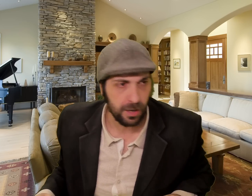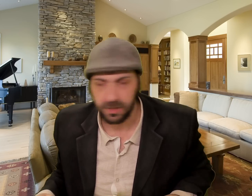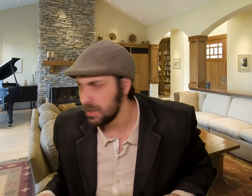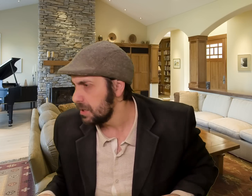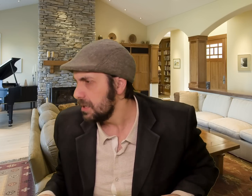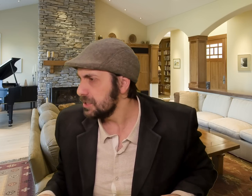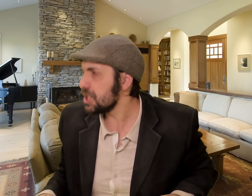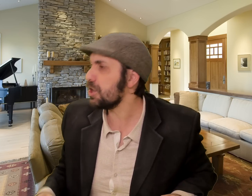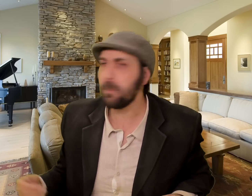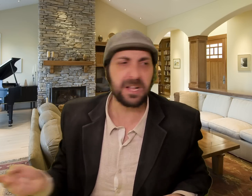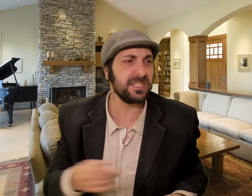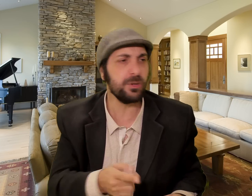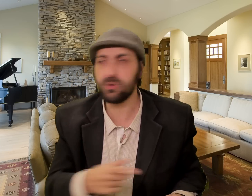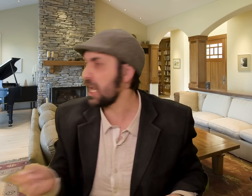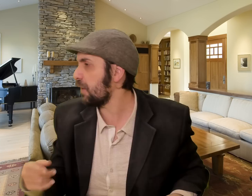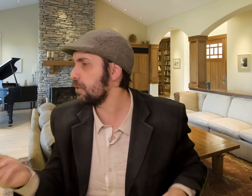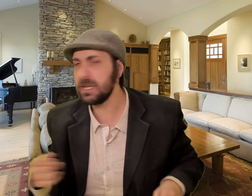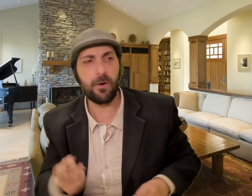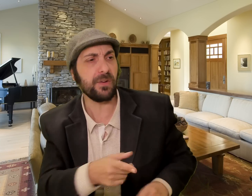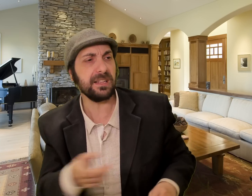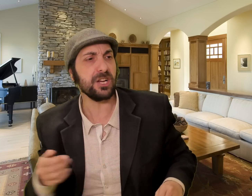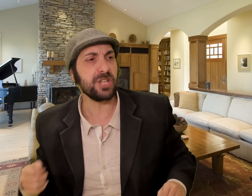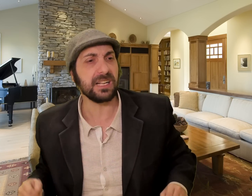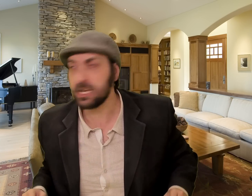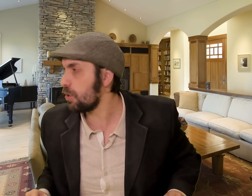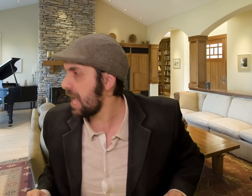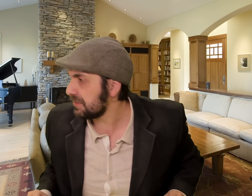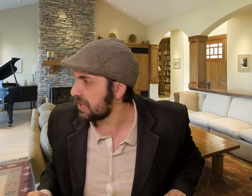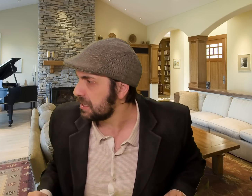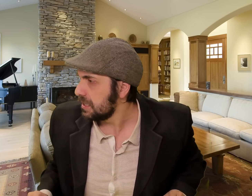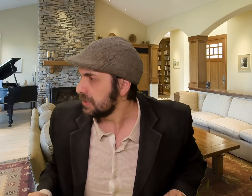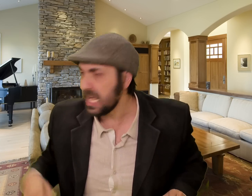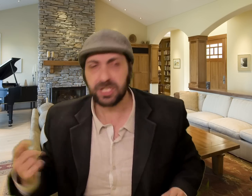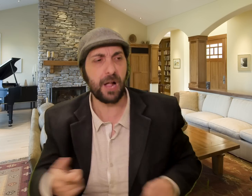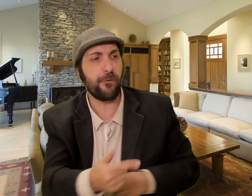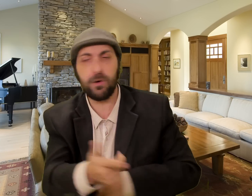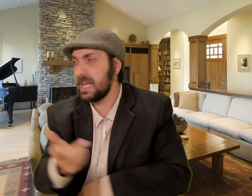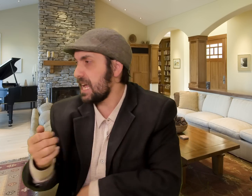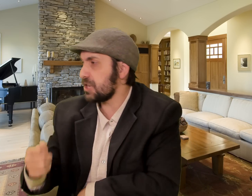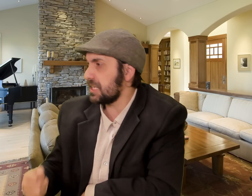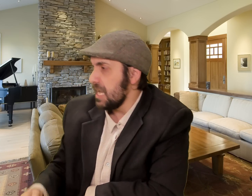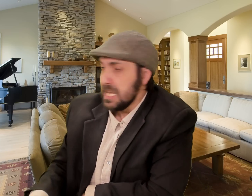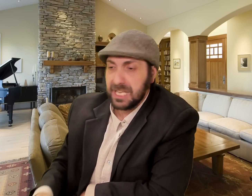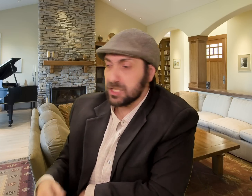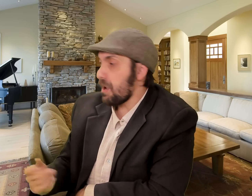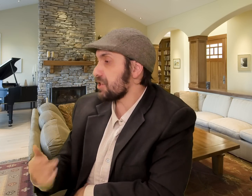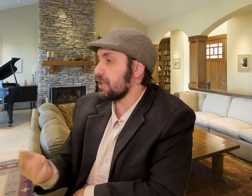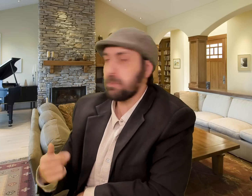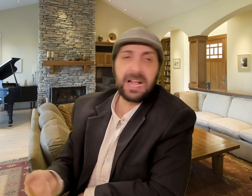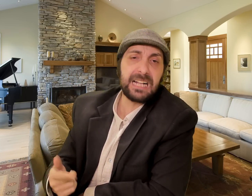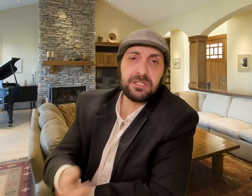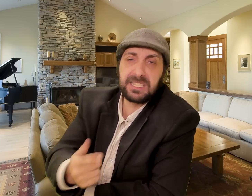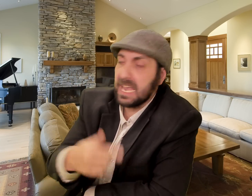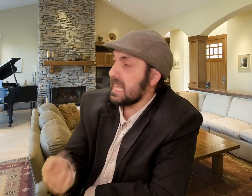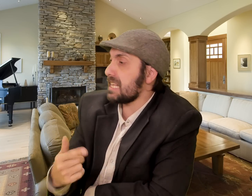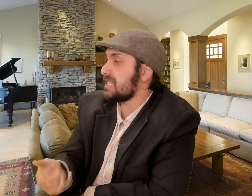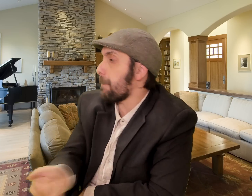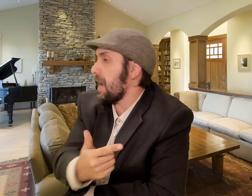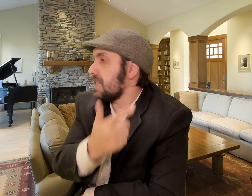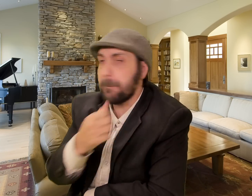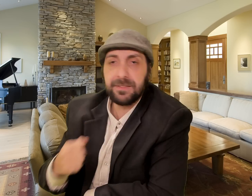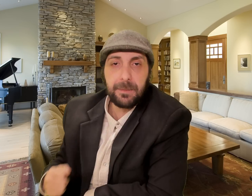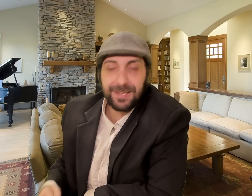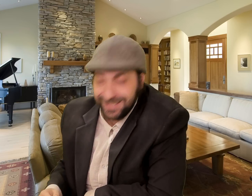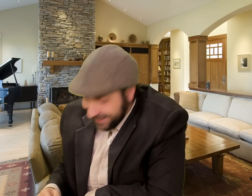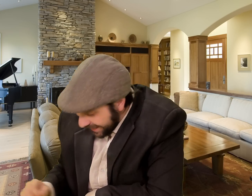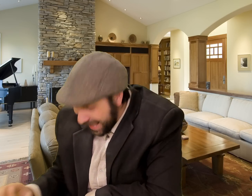depois eu falei assim ó vocês estão pensando o que que vocês vão ficar nesta cachorrada nesta fuleragem aqui vocês estão achando que por acaso você quer que